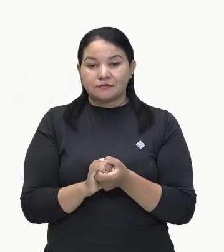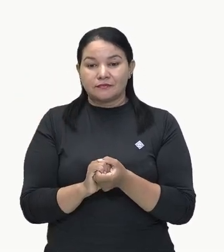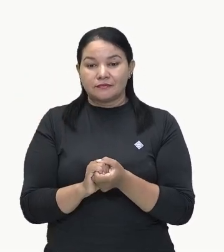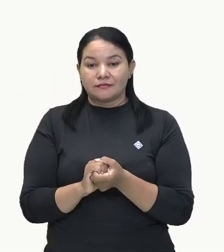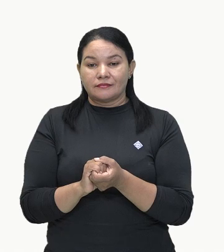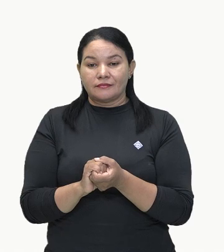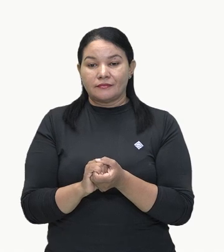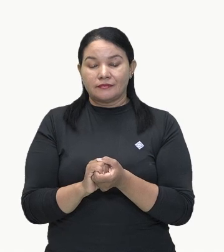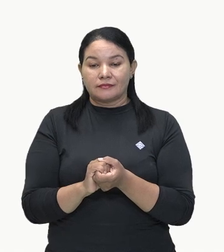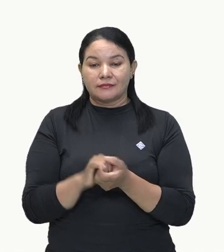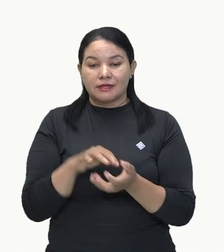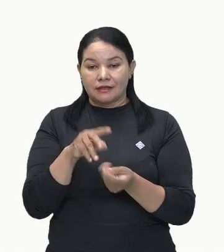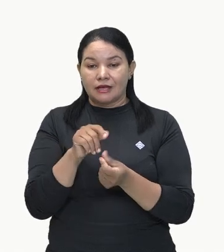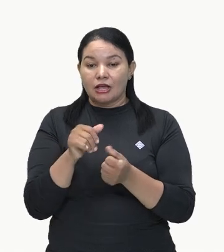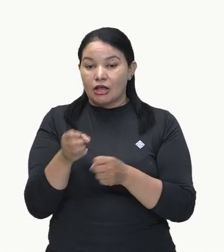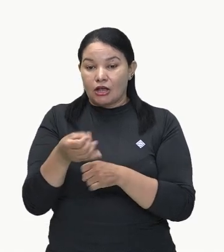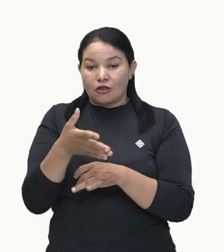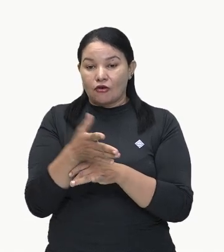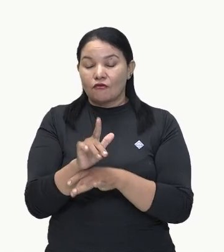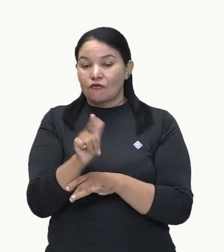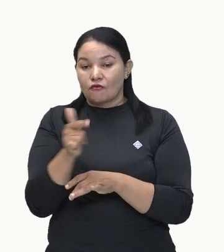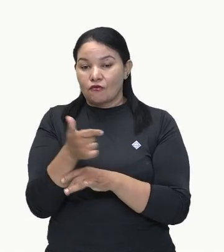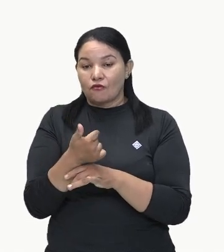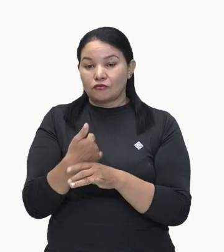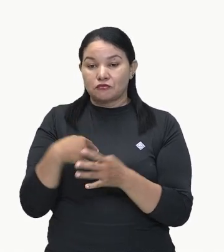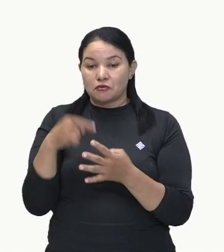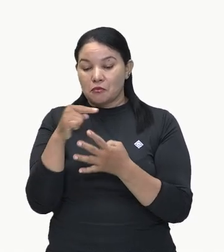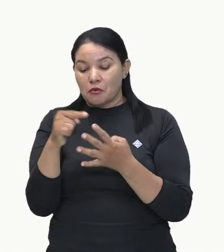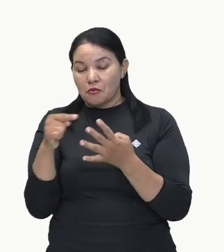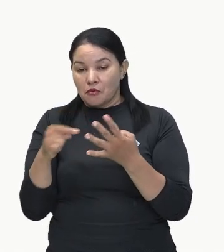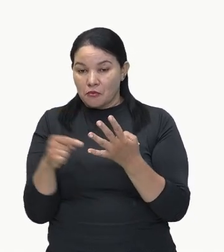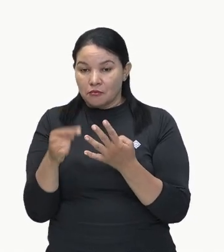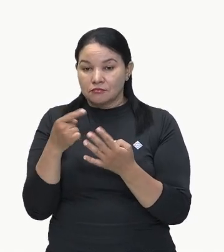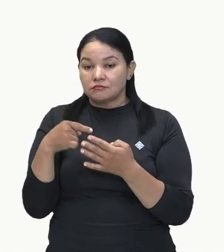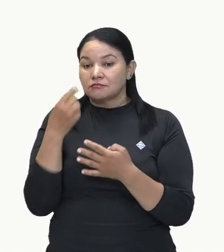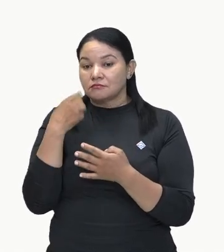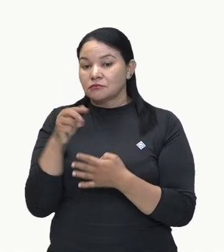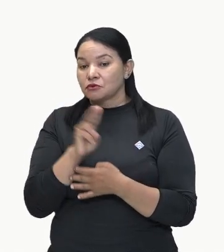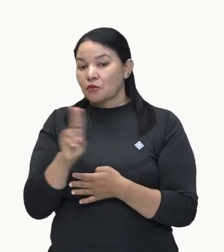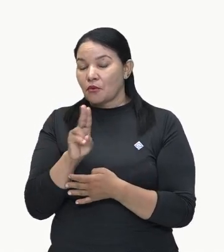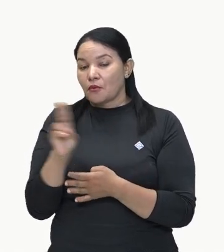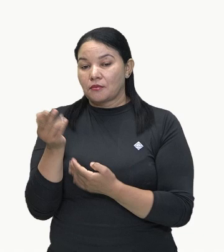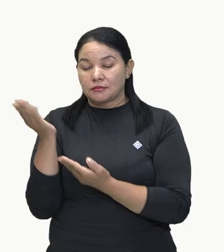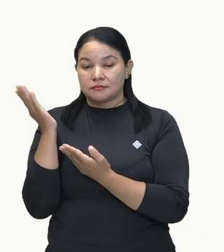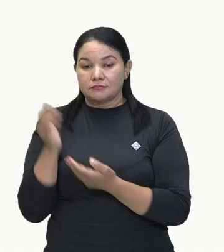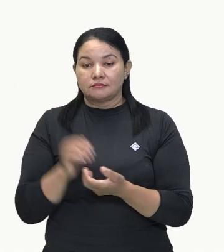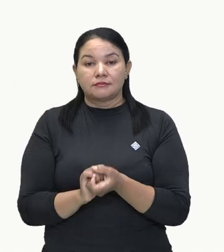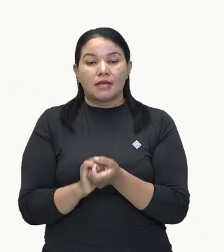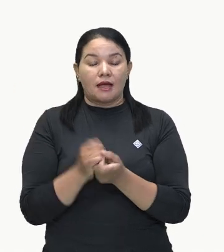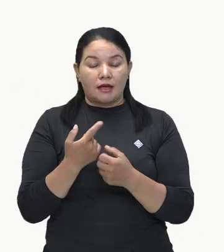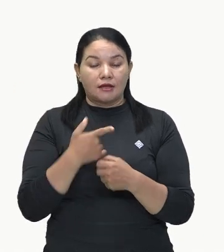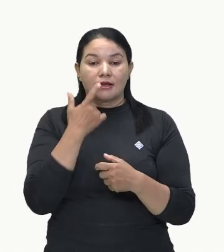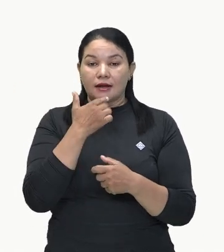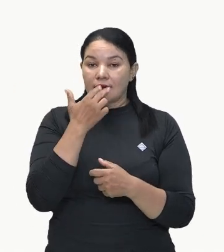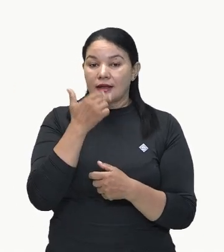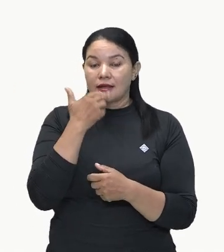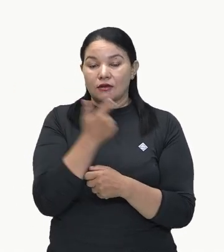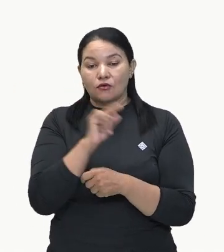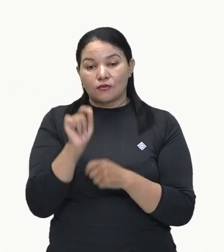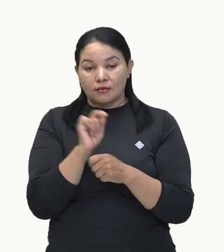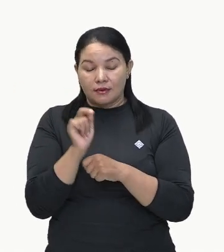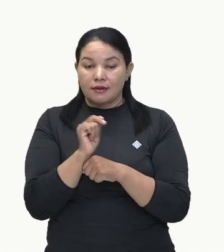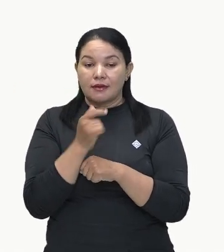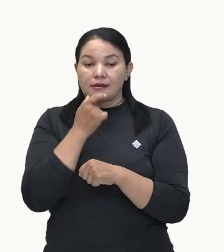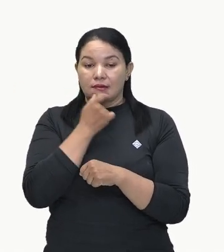aqui na Ilha Príncipe Eduardo, Nova Escócia, a predominância do idioma do inglês é maior, mas a gente vê também